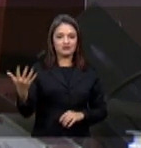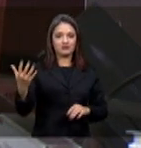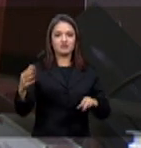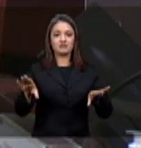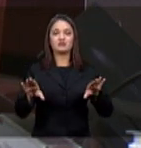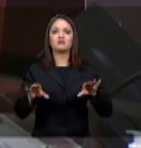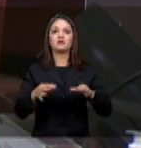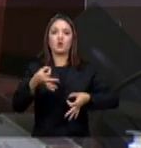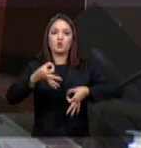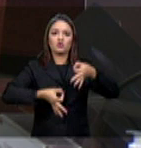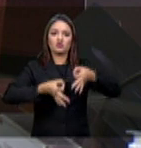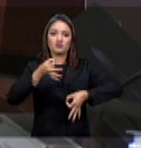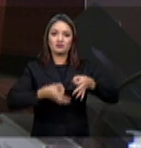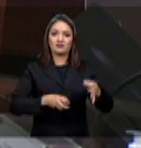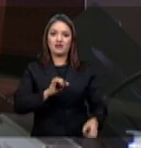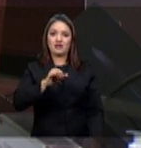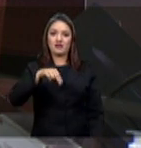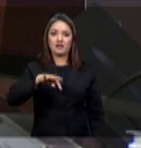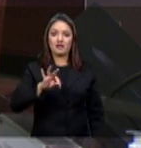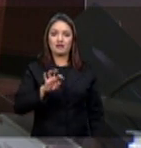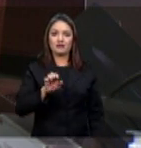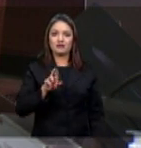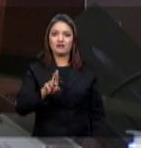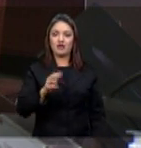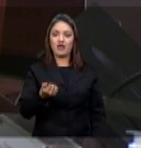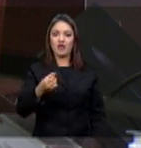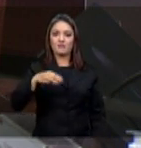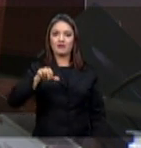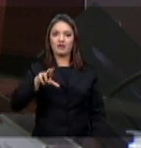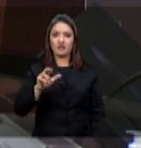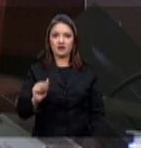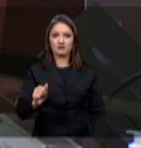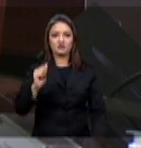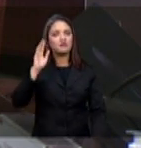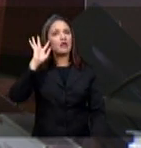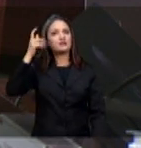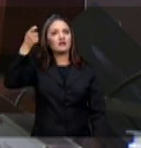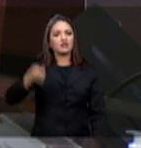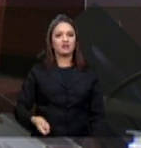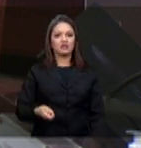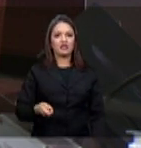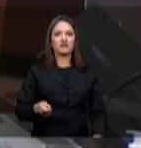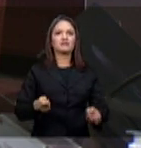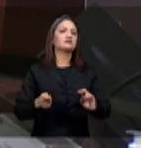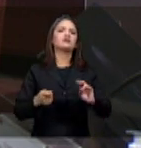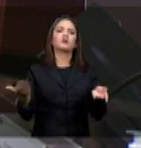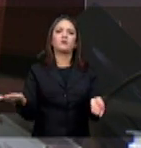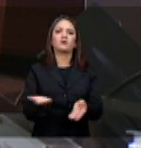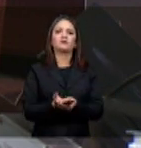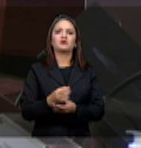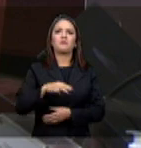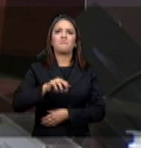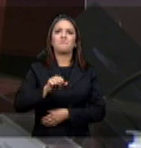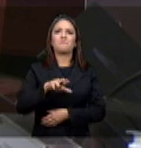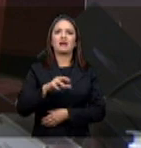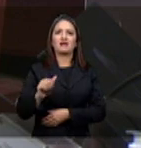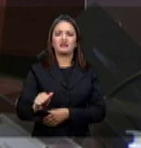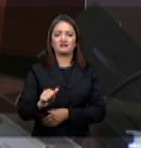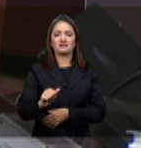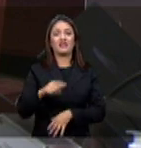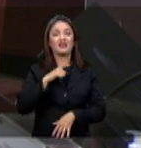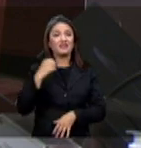de direitos humanos a sentença no caso Márcia Barbosa a vítima de um grave feminicídio